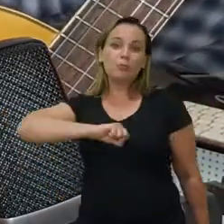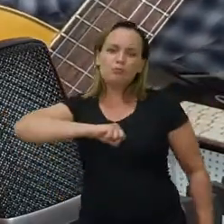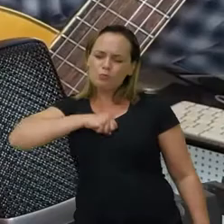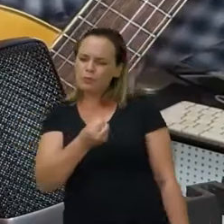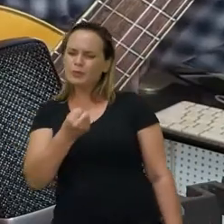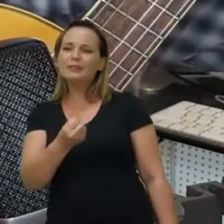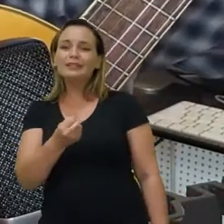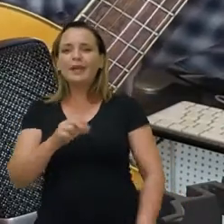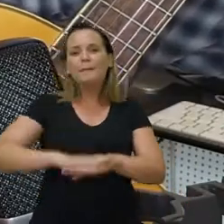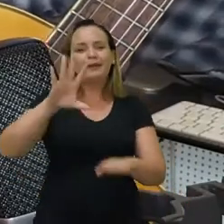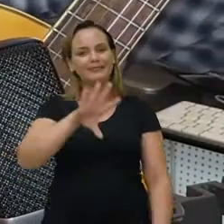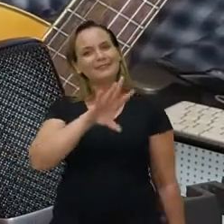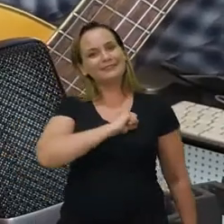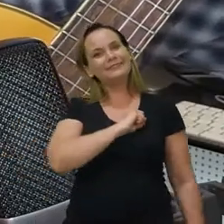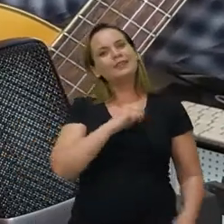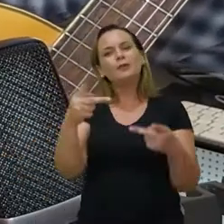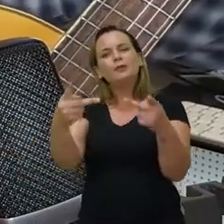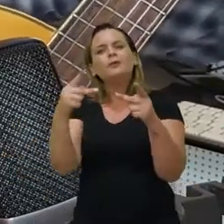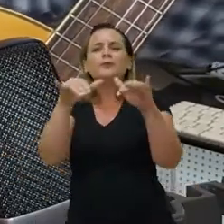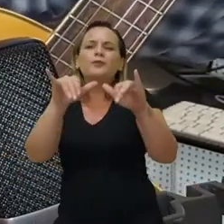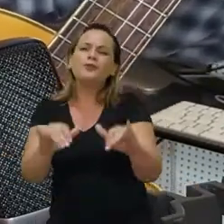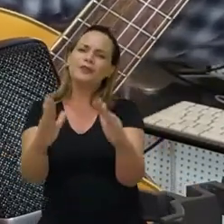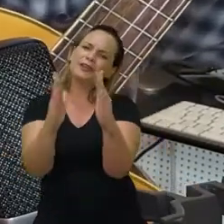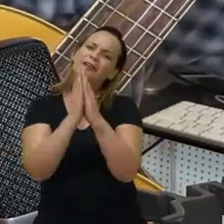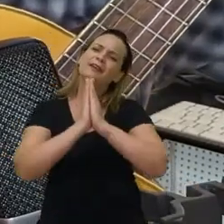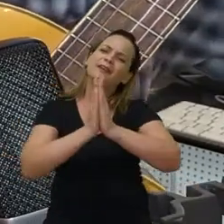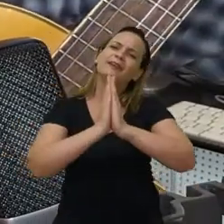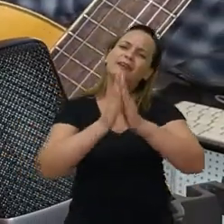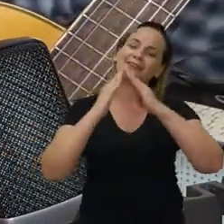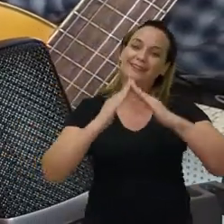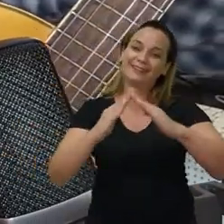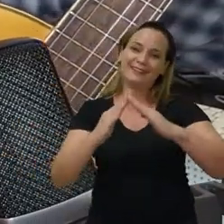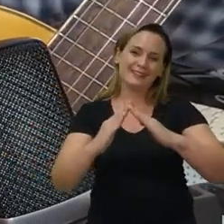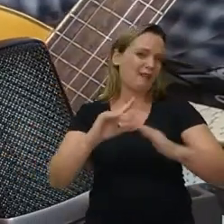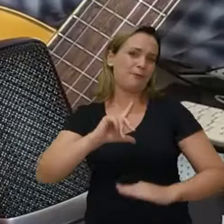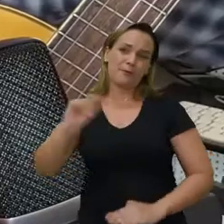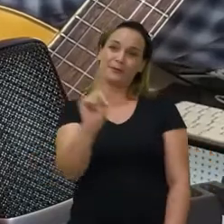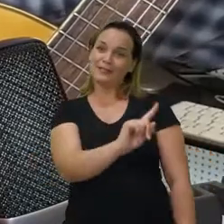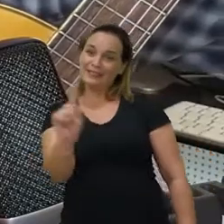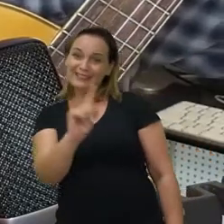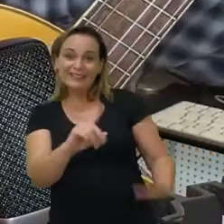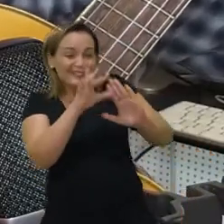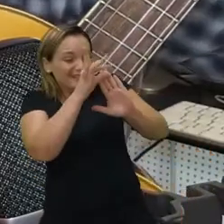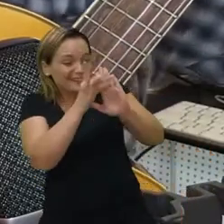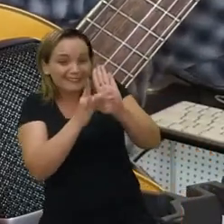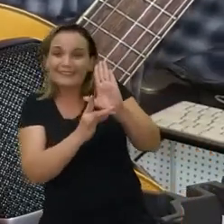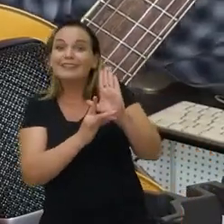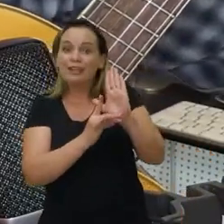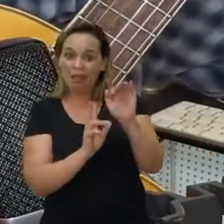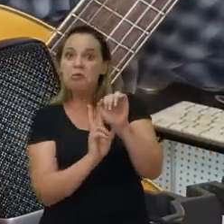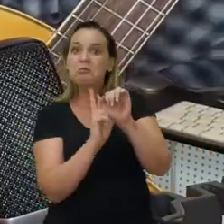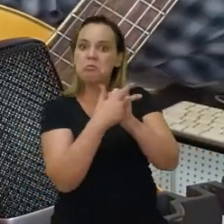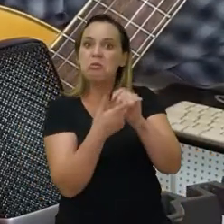Te convido a ficar em casa, por favor não vá sair. Esta receitinha